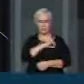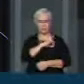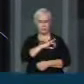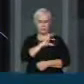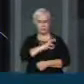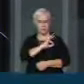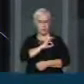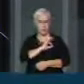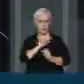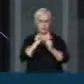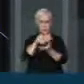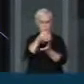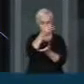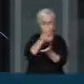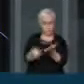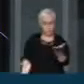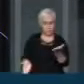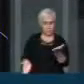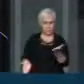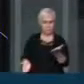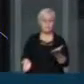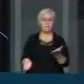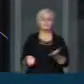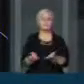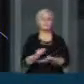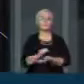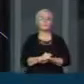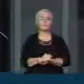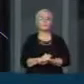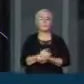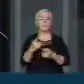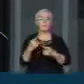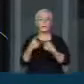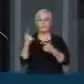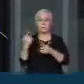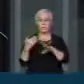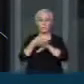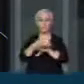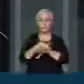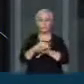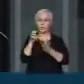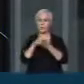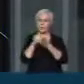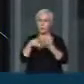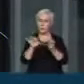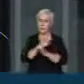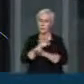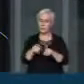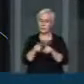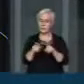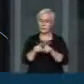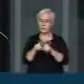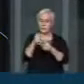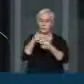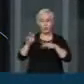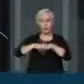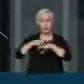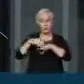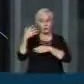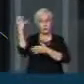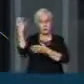polícia federal que entrou pela janela sem concurso, e a indisponibilidade dos seus bens e